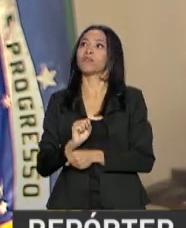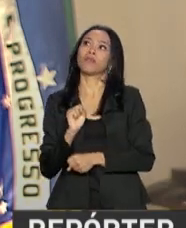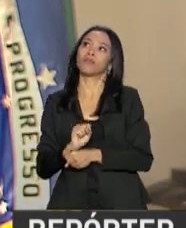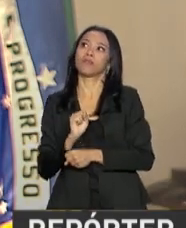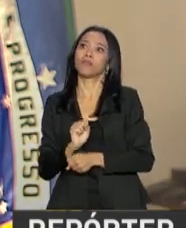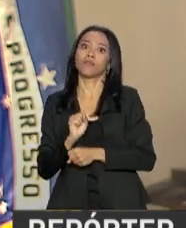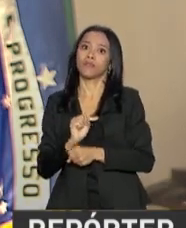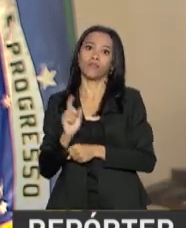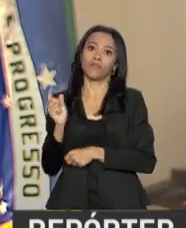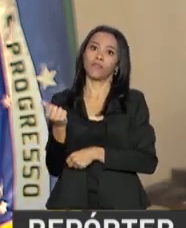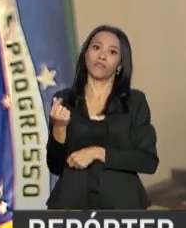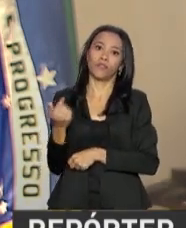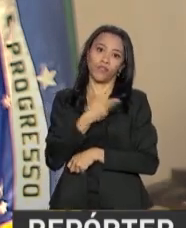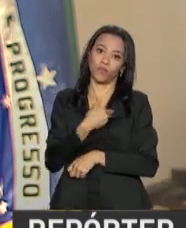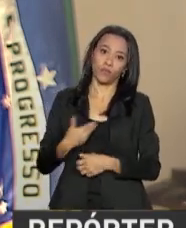de programas como o bolsa família